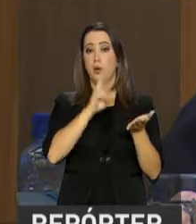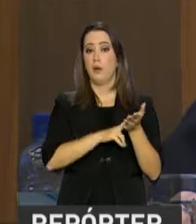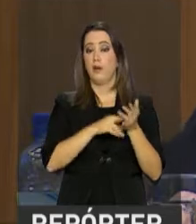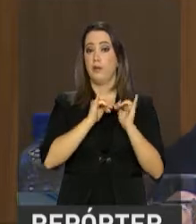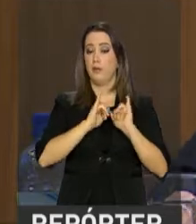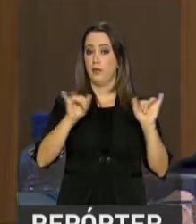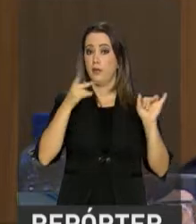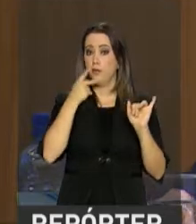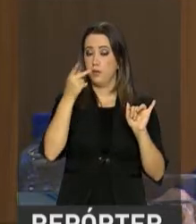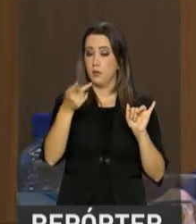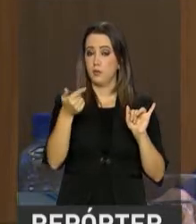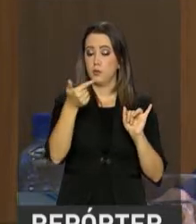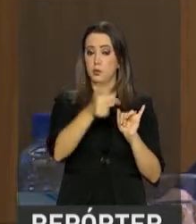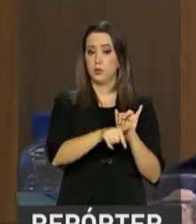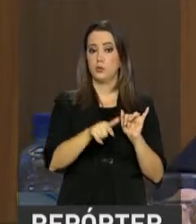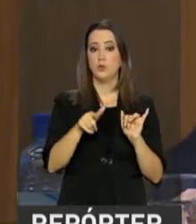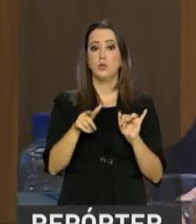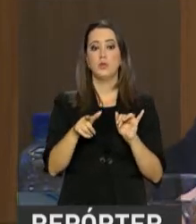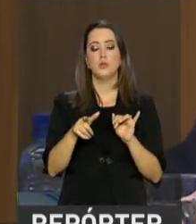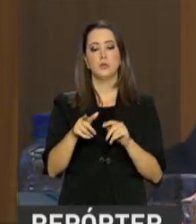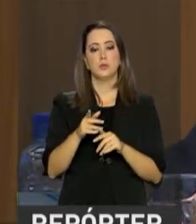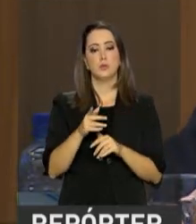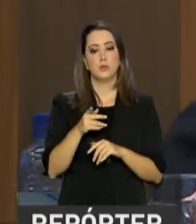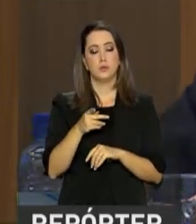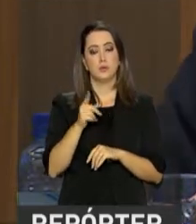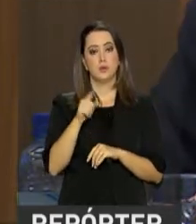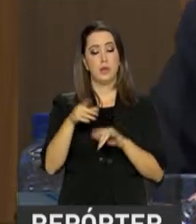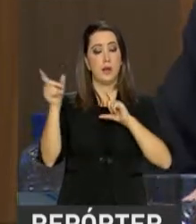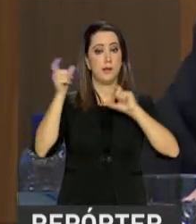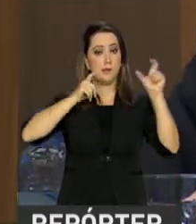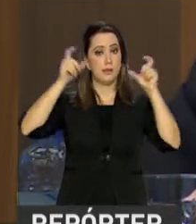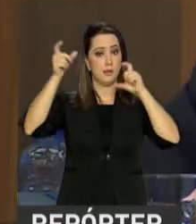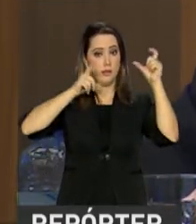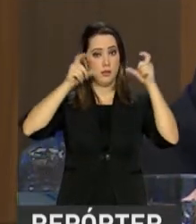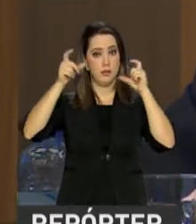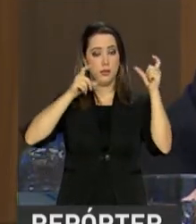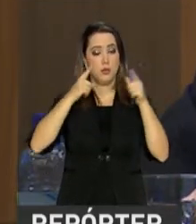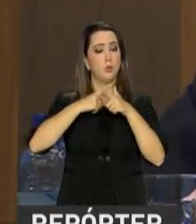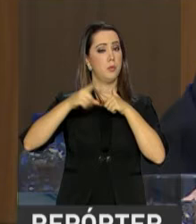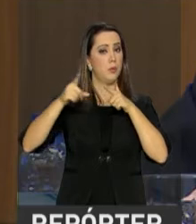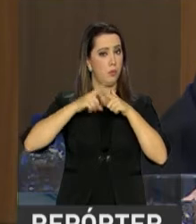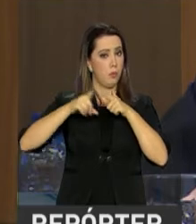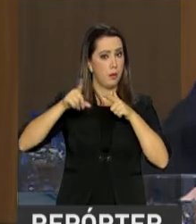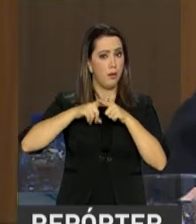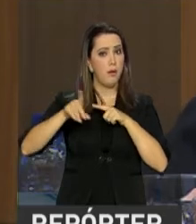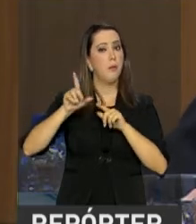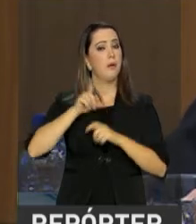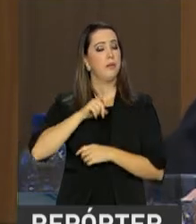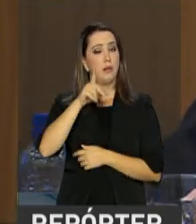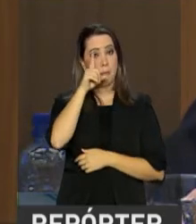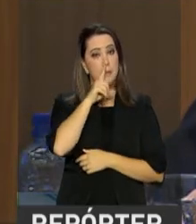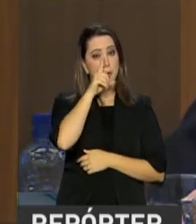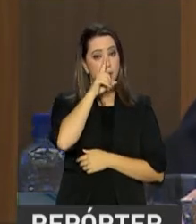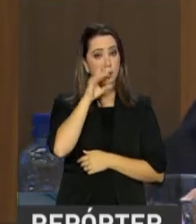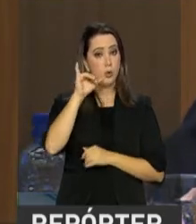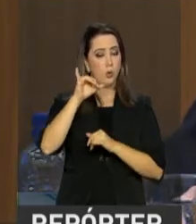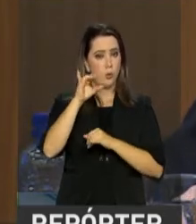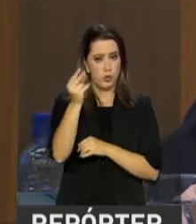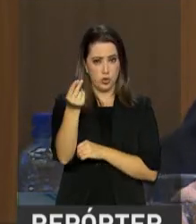comunicado, reemitiu um comunicado que já teve no passado, alertando para esses riscos e dizendo que o